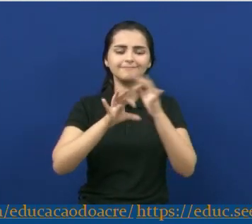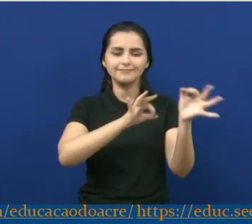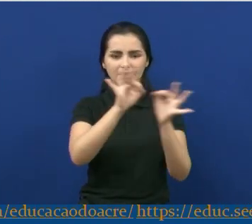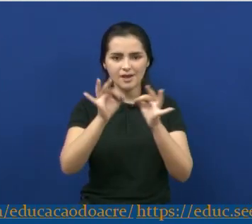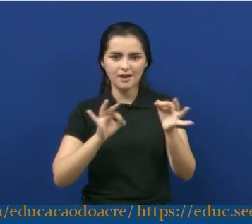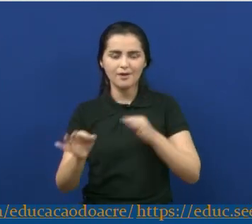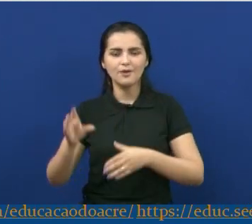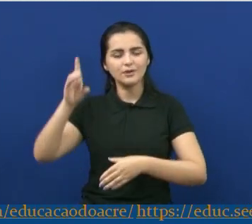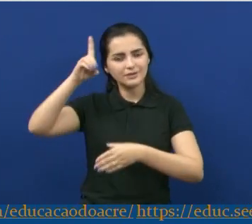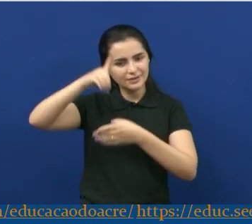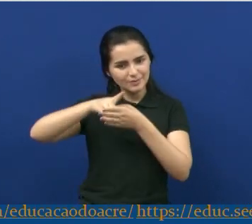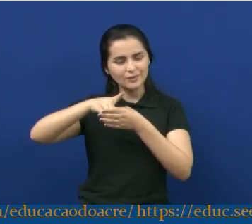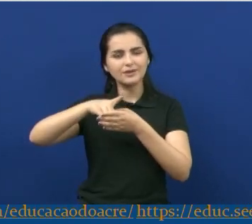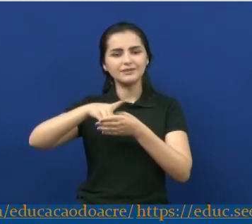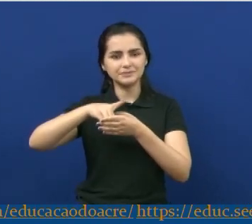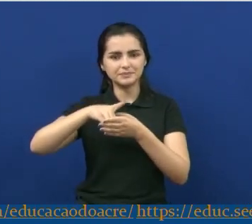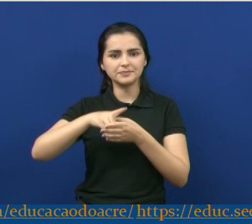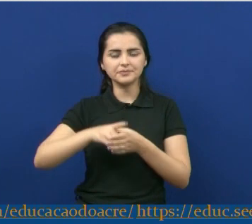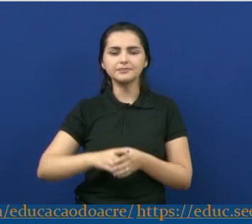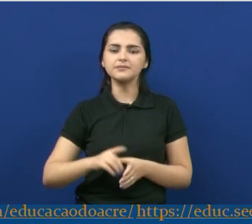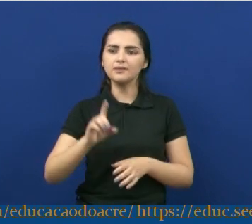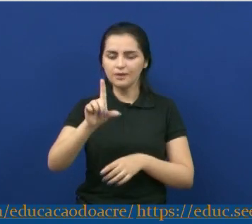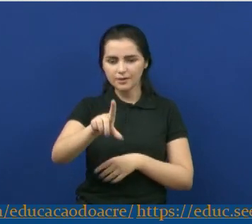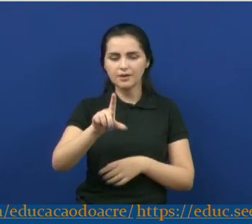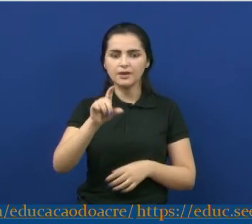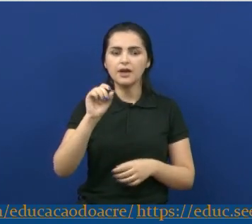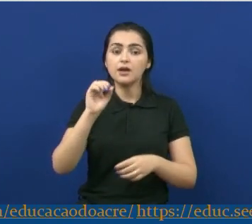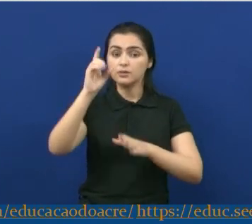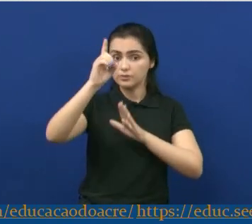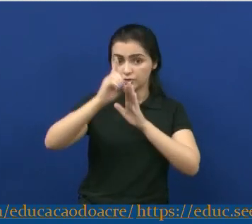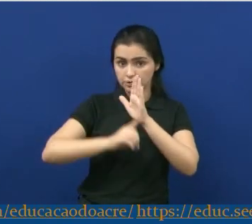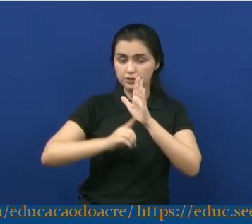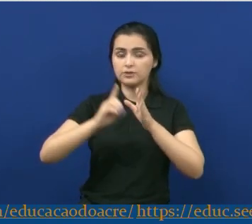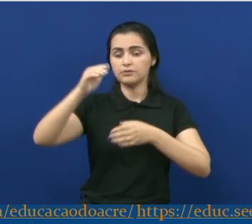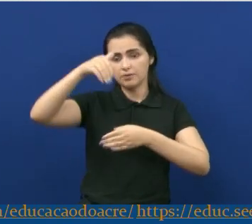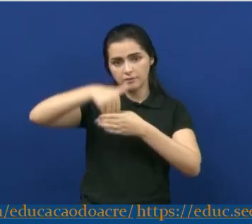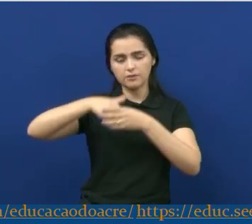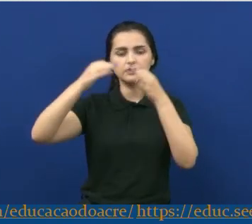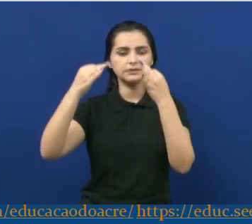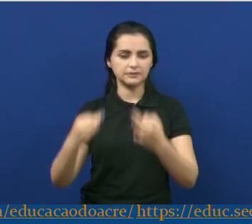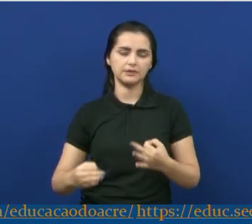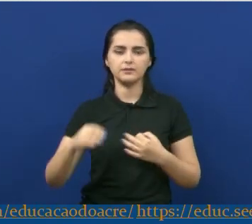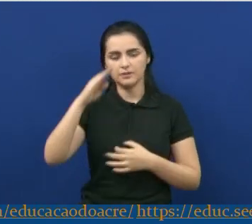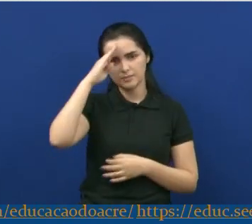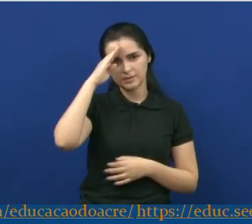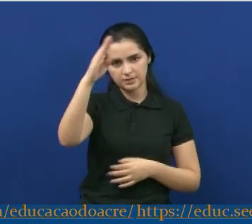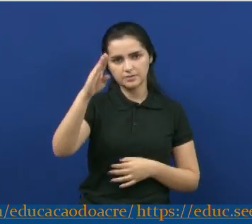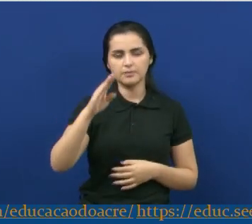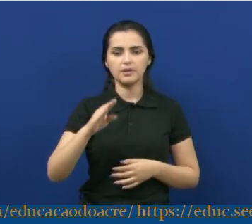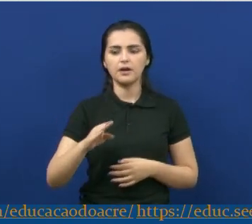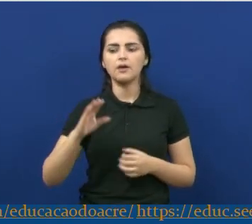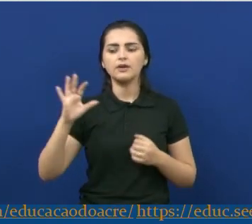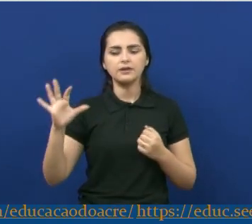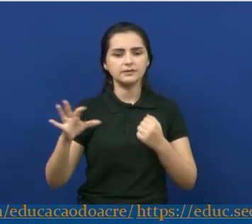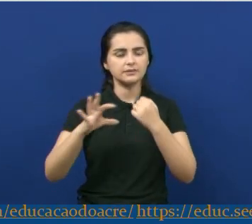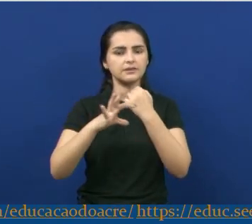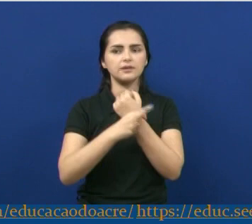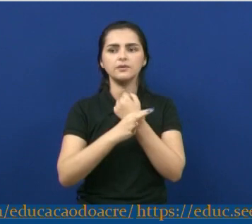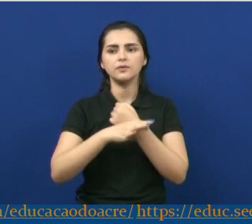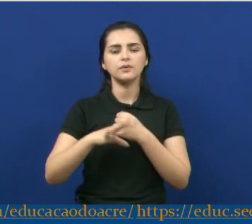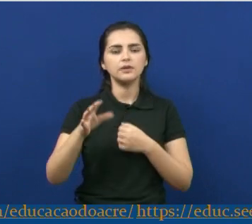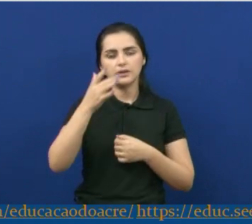ordem democrática. E esse mecanismo é o direito ao voto, certo? Então, o direito ao voto é o principal mecanismo que garante com